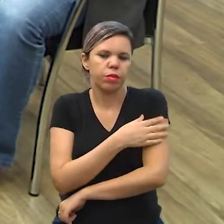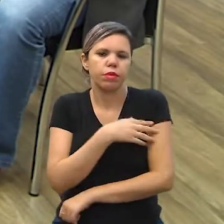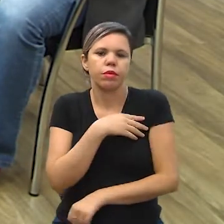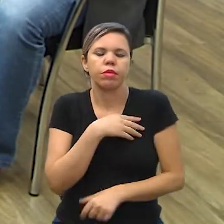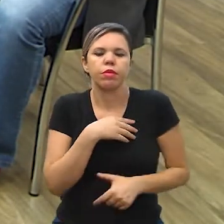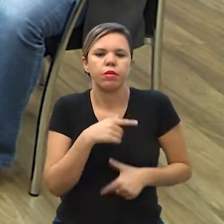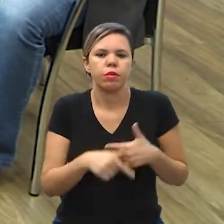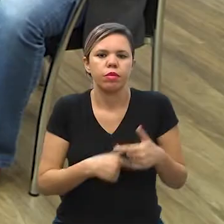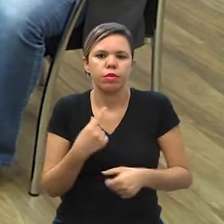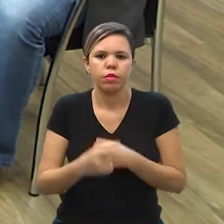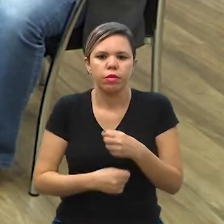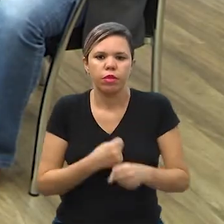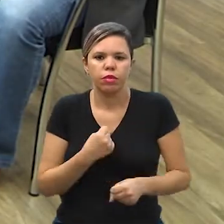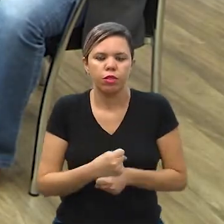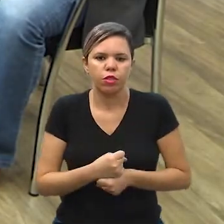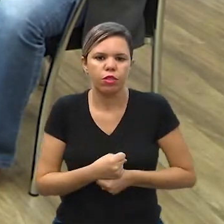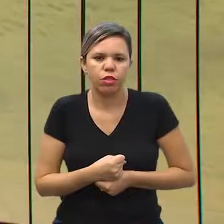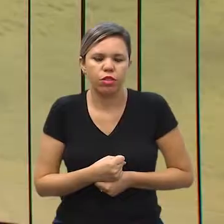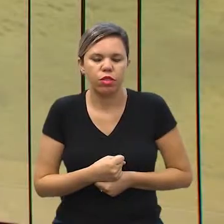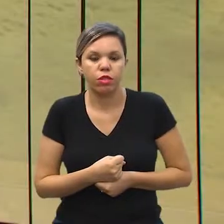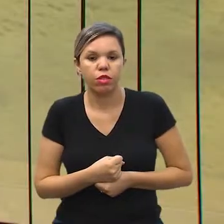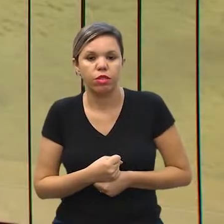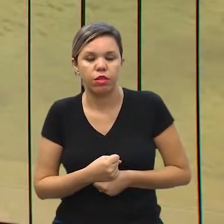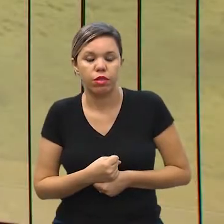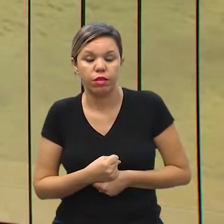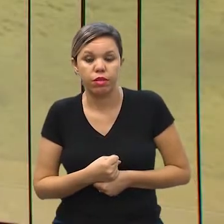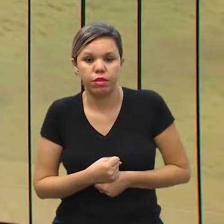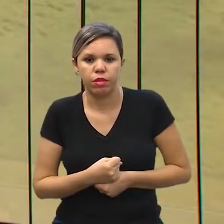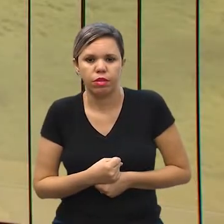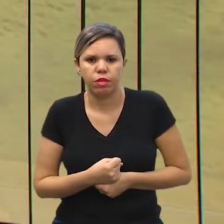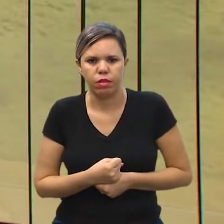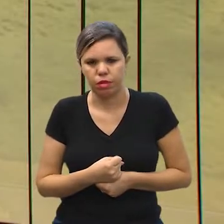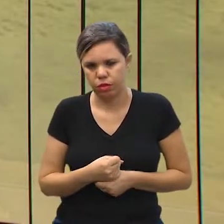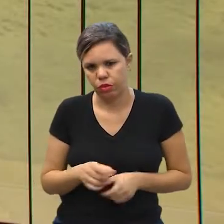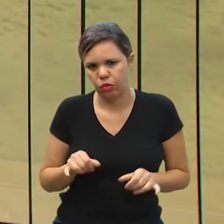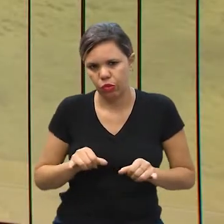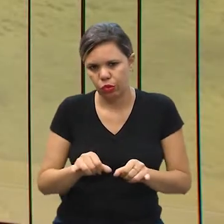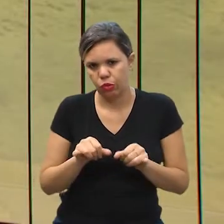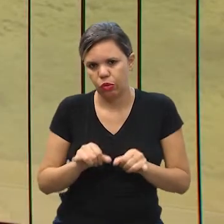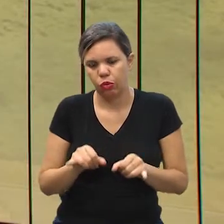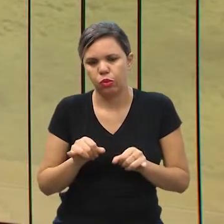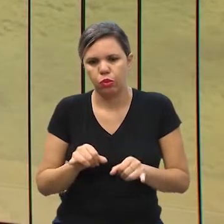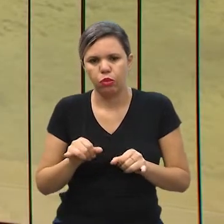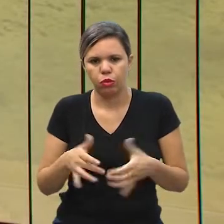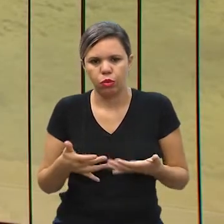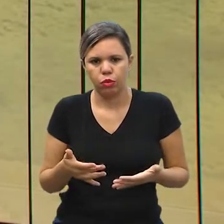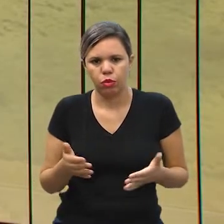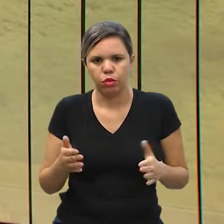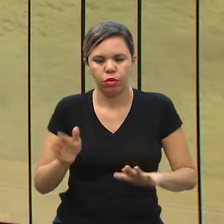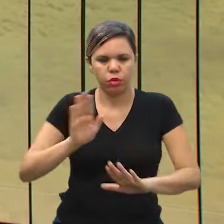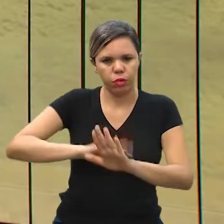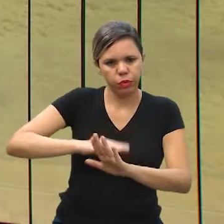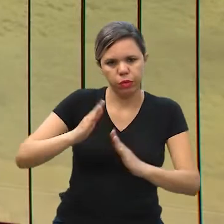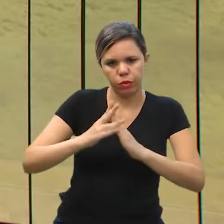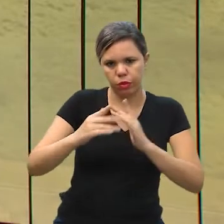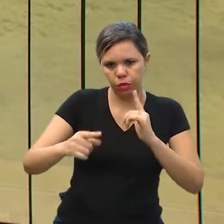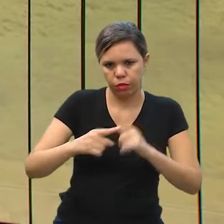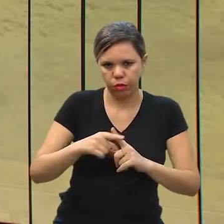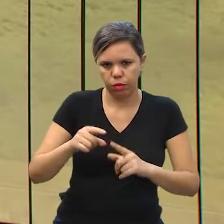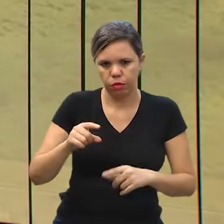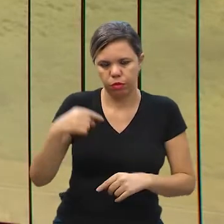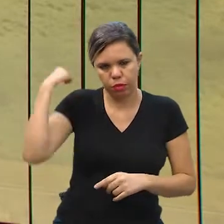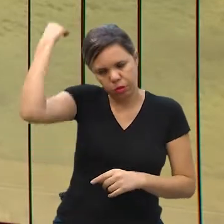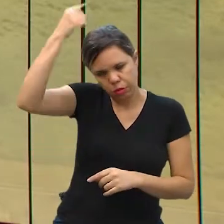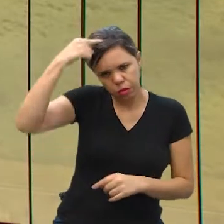eu falei um ano numa mercearia que fica atrás da Igreja Santa